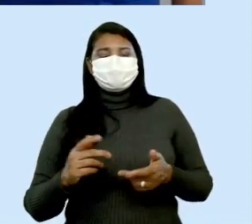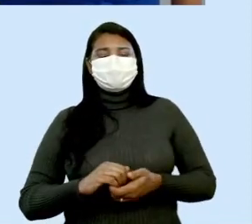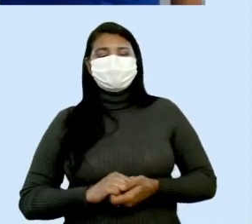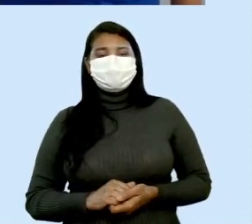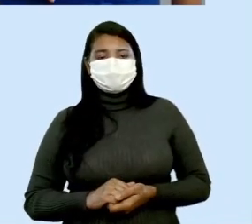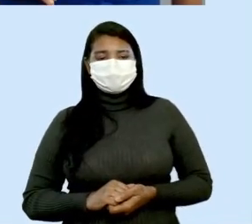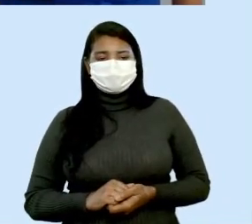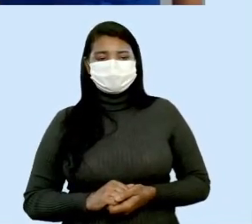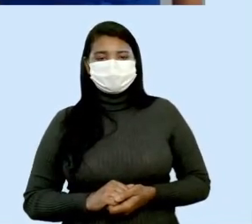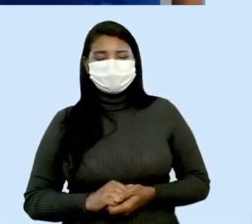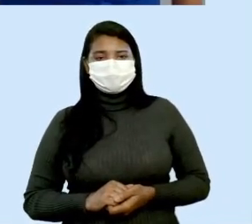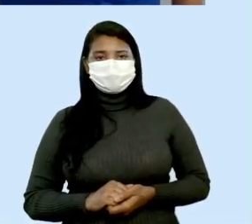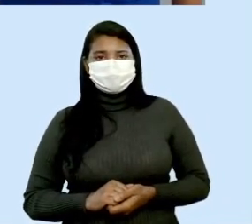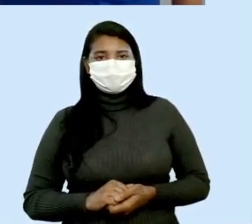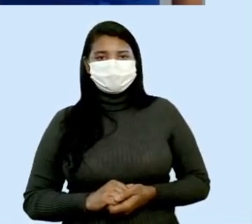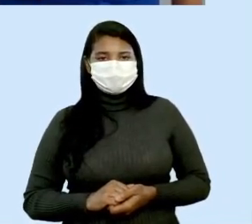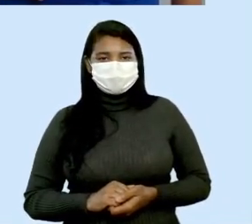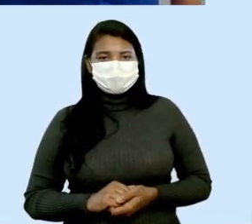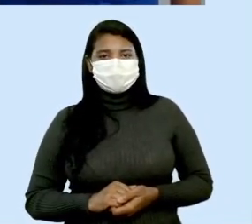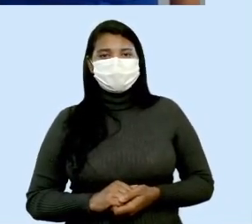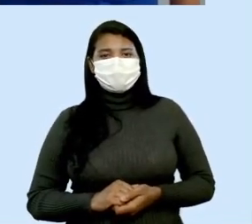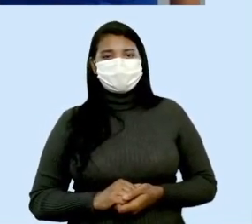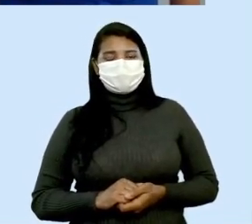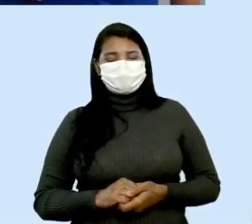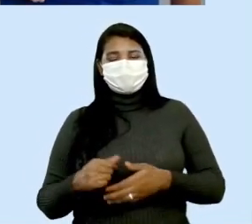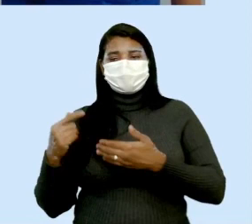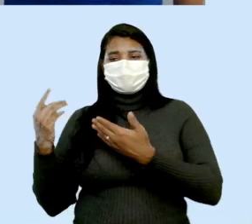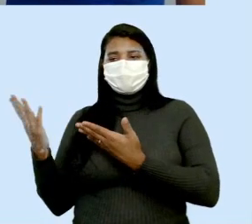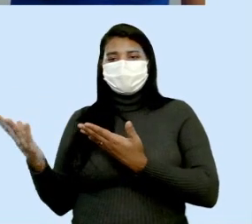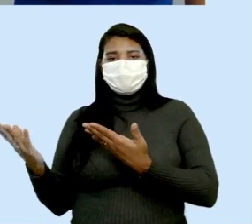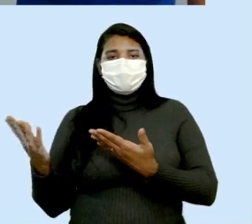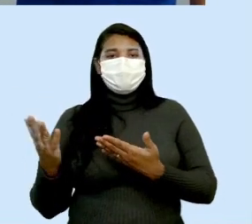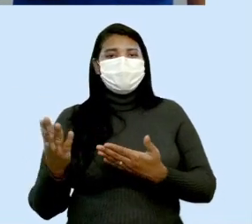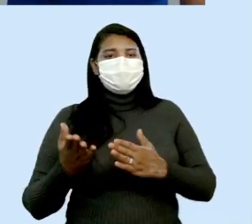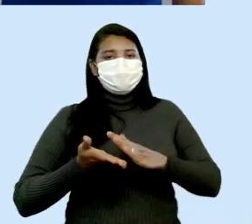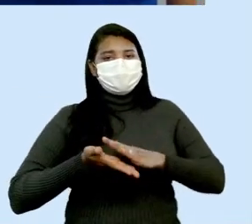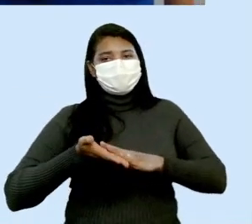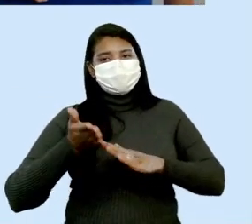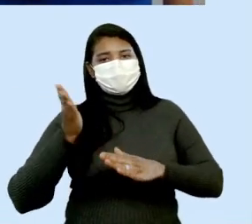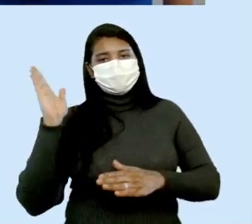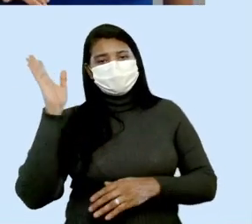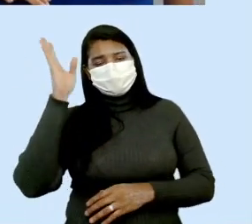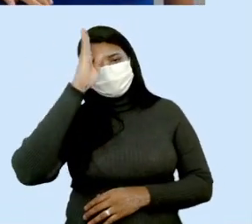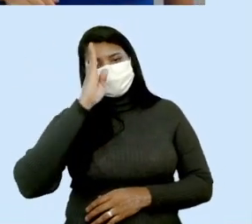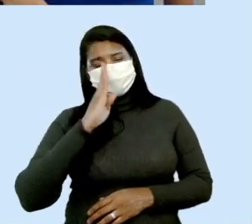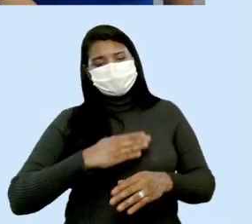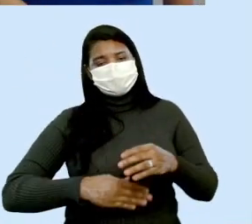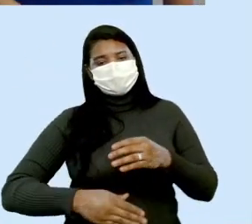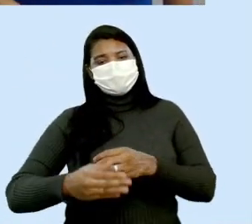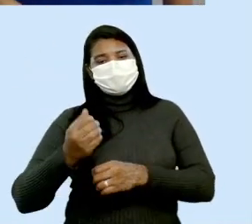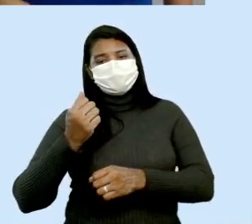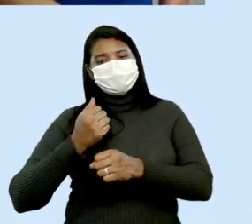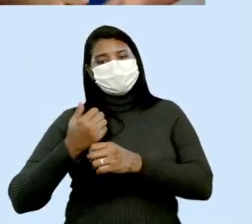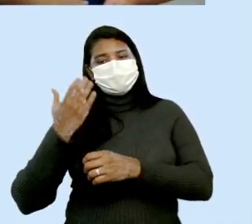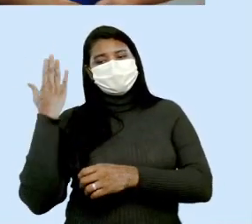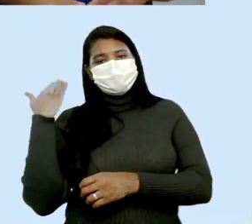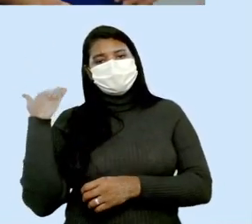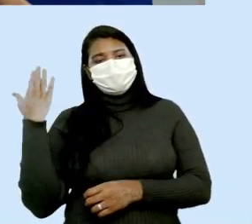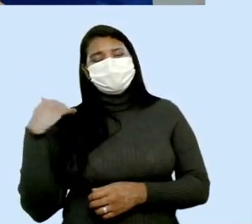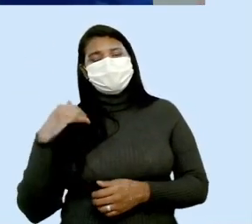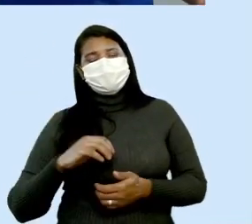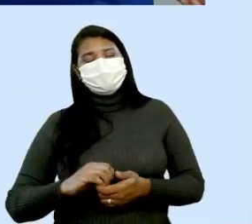I traveled to Brazil last year. Eu viajei para o Brasil ano passado.